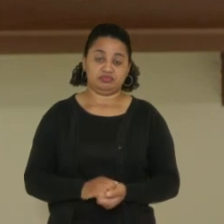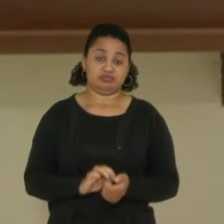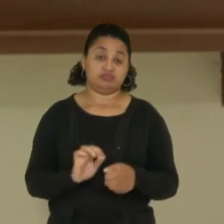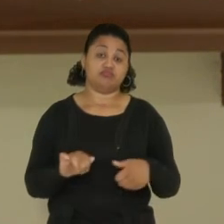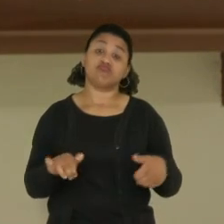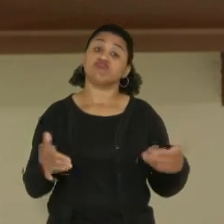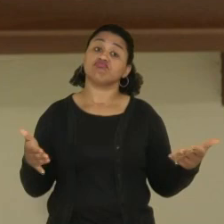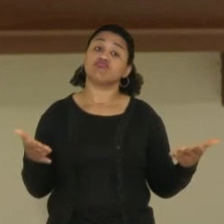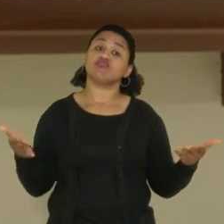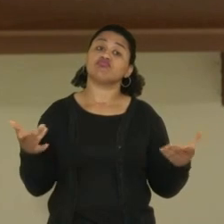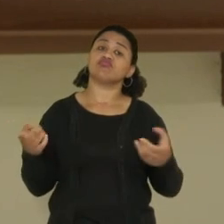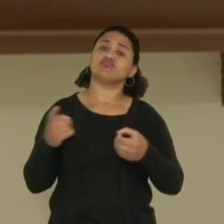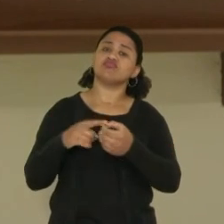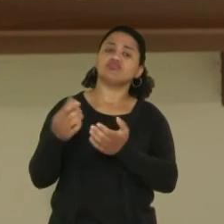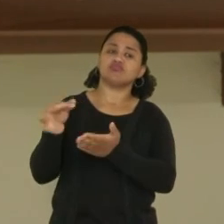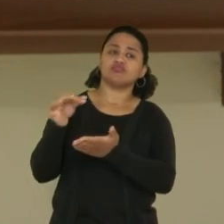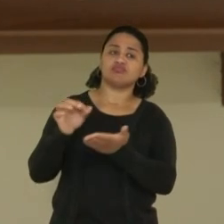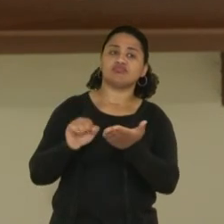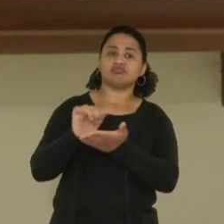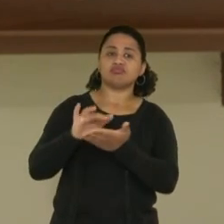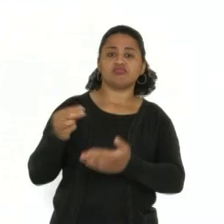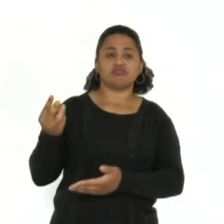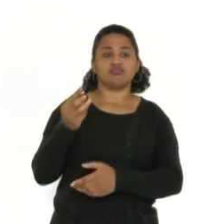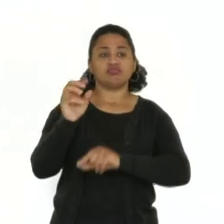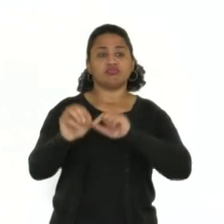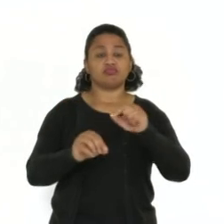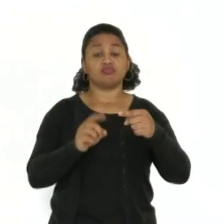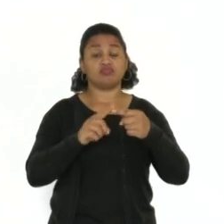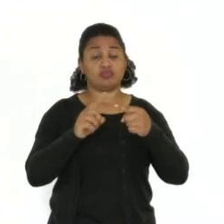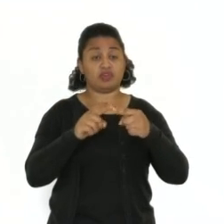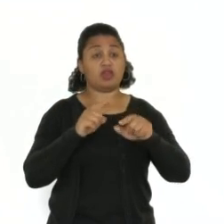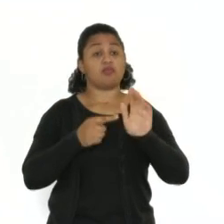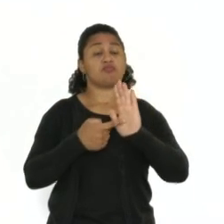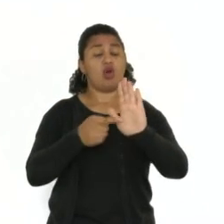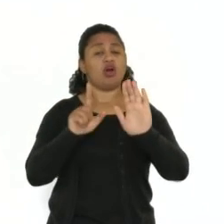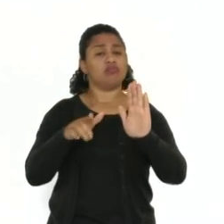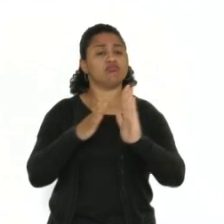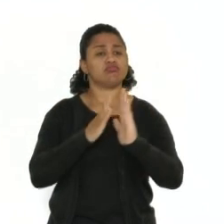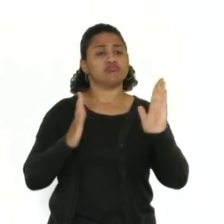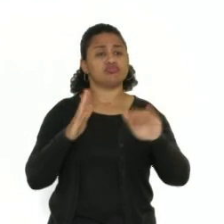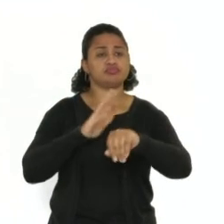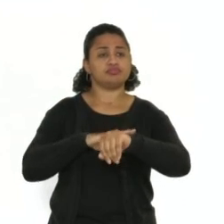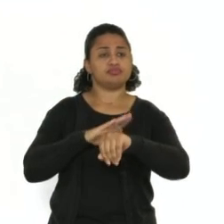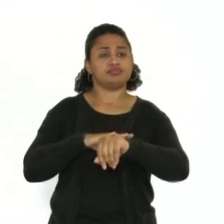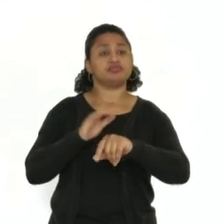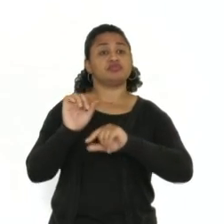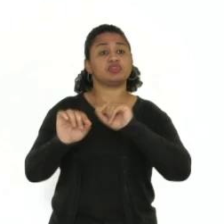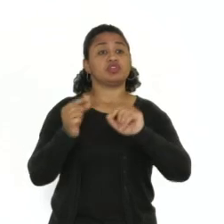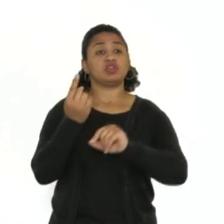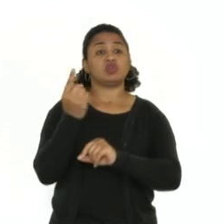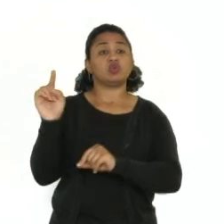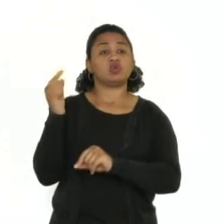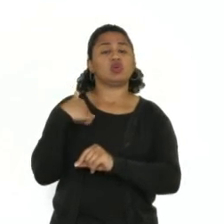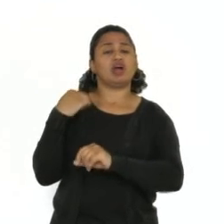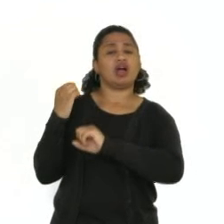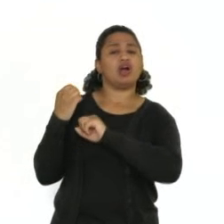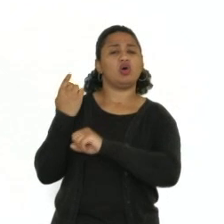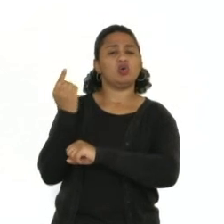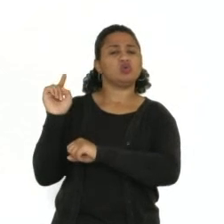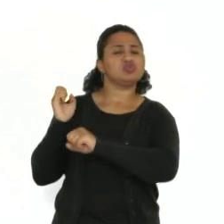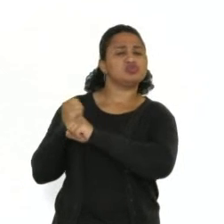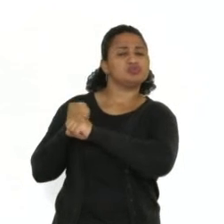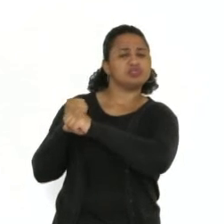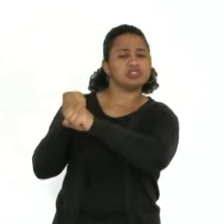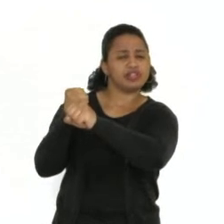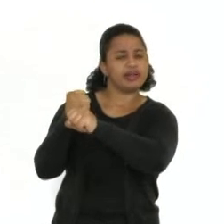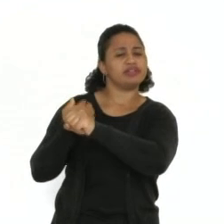Voltei, gabaritar contigo atividade 3, ó. Marcadores temporais. Nos últimos anos de sua vida, né? Da ideia do